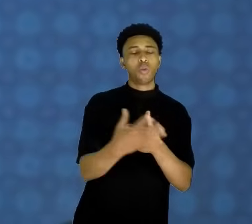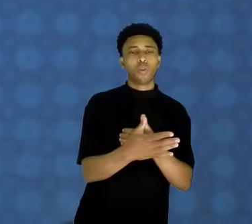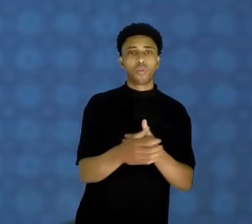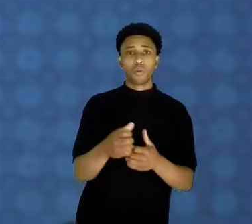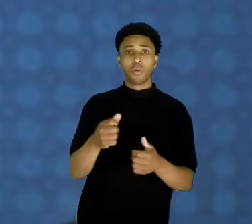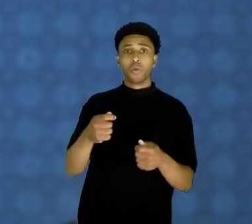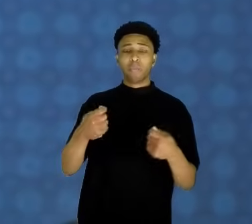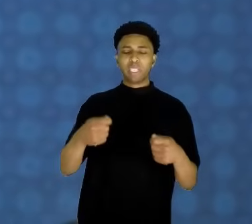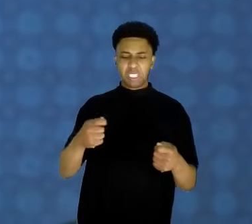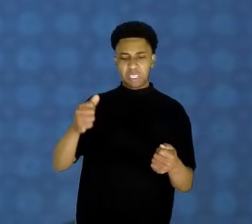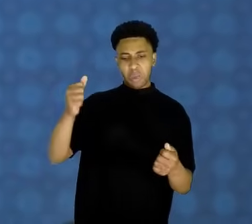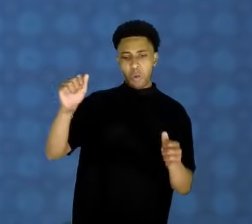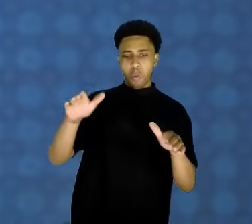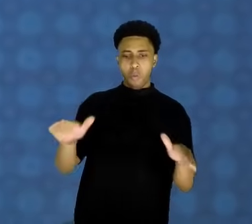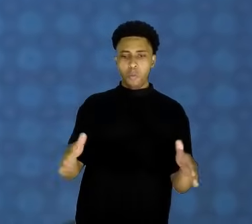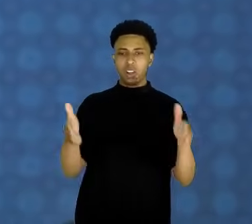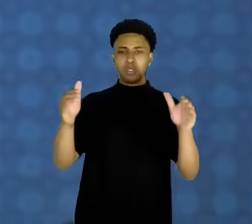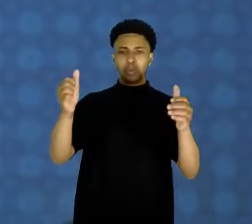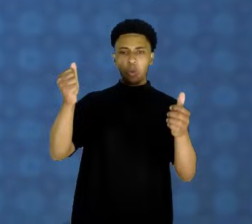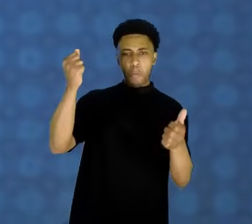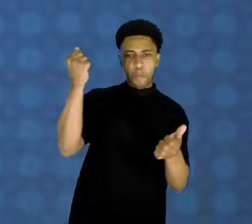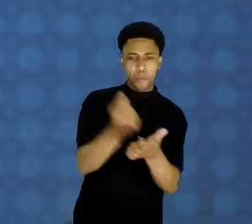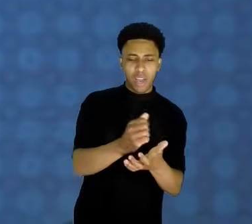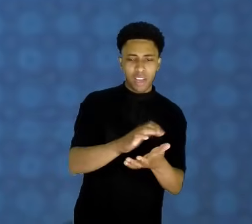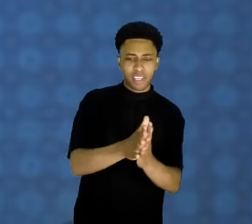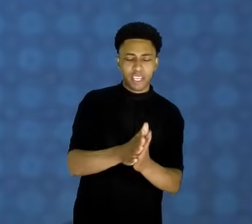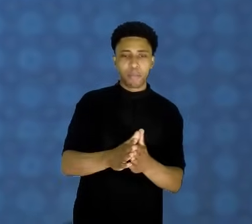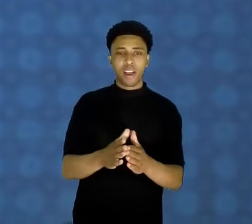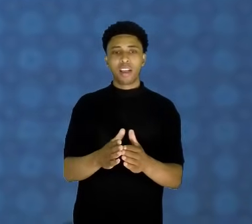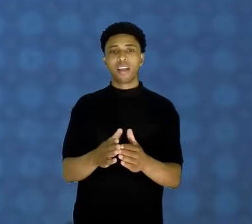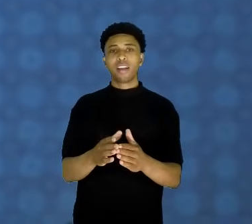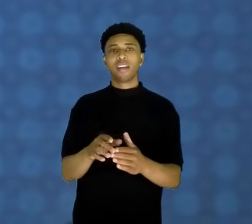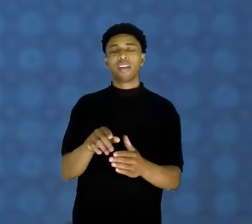dar o pão dos filhos aos cachorrinhos.